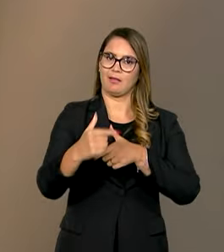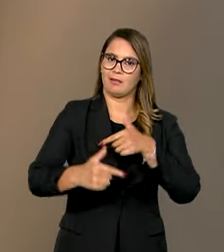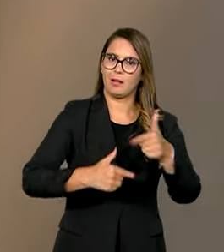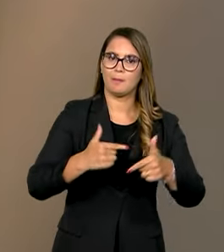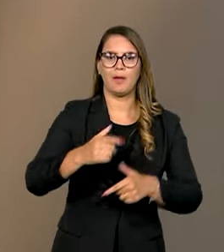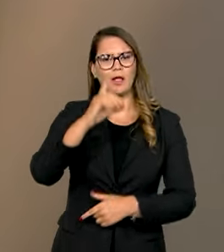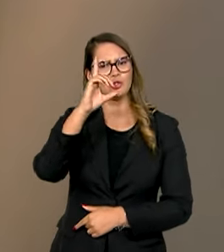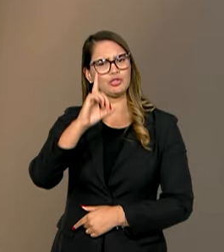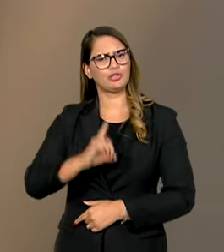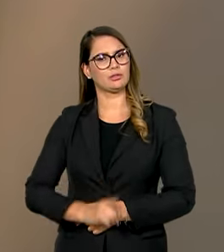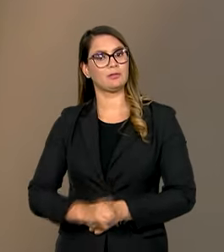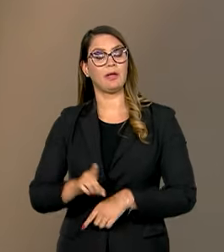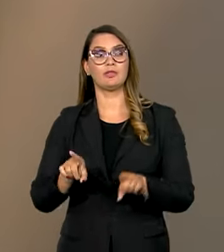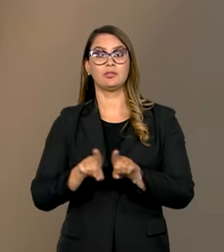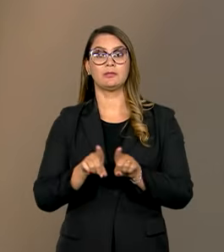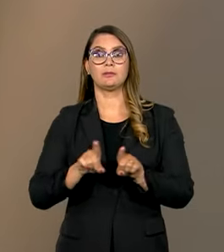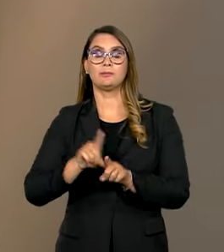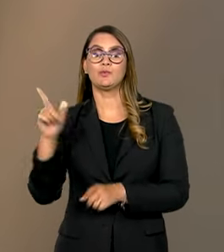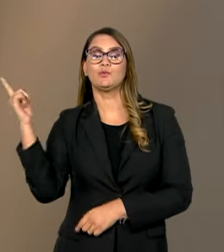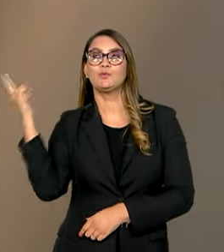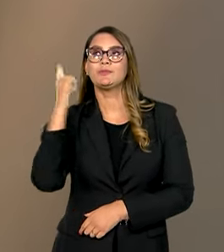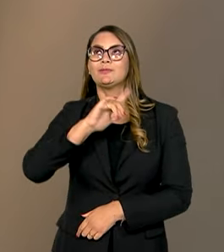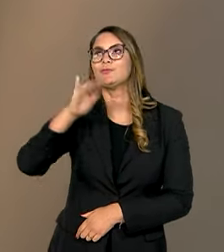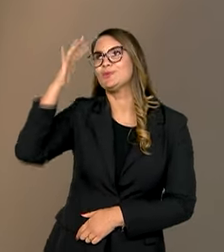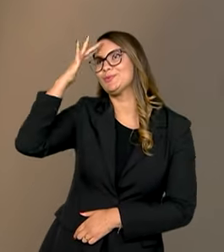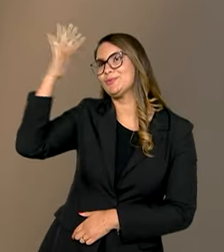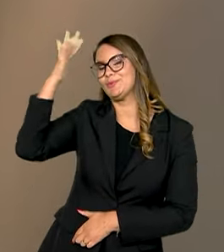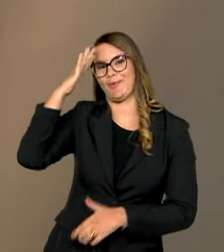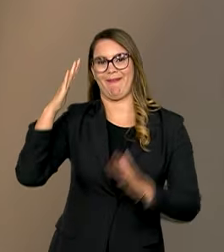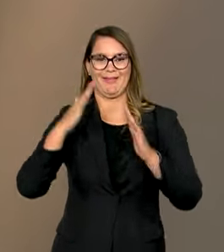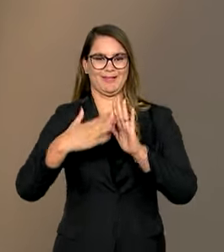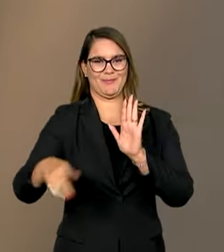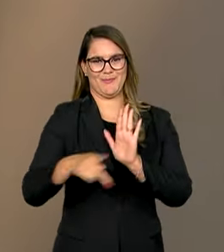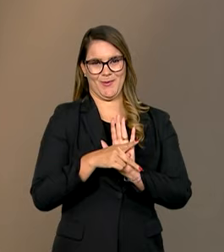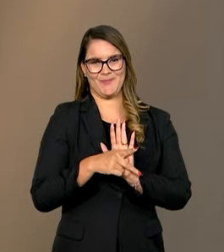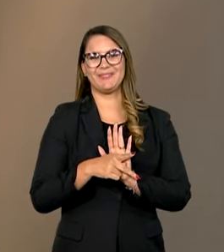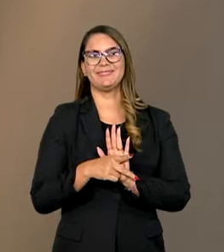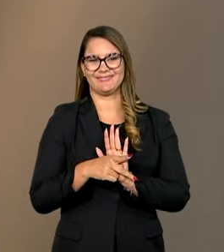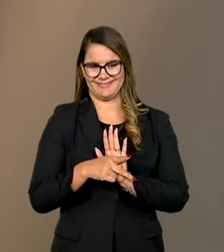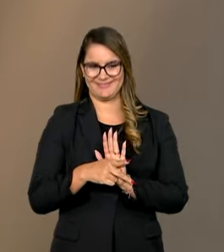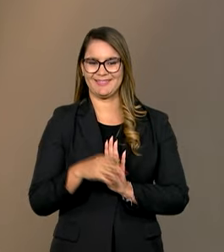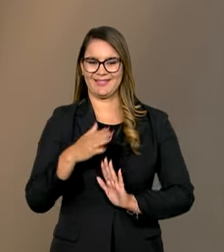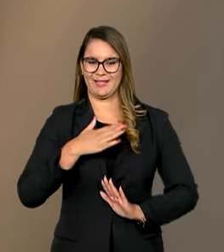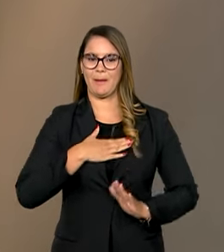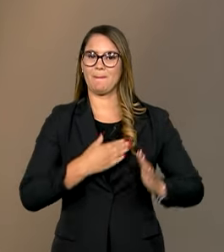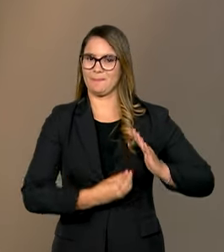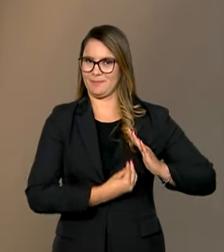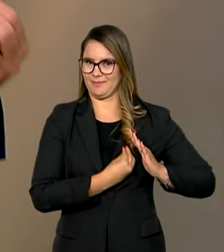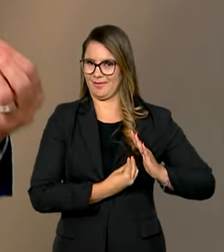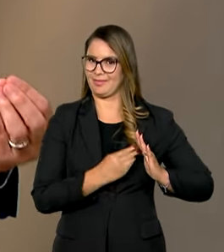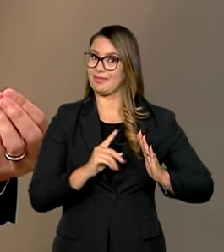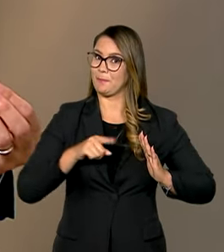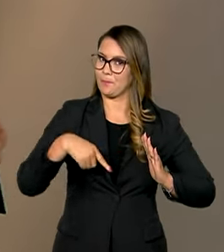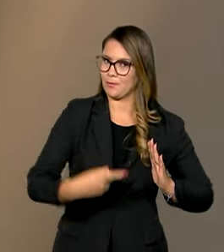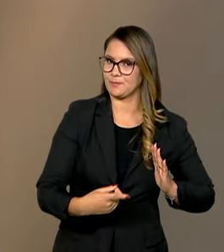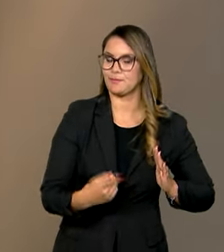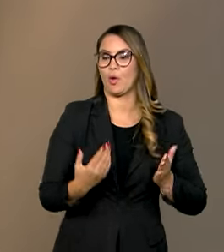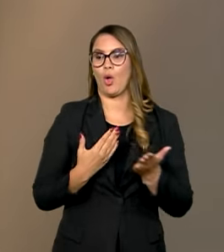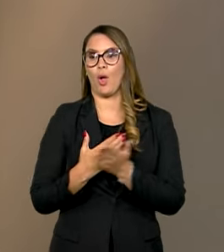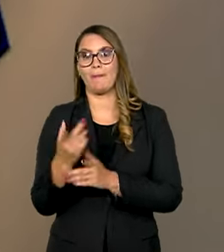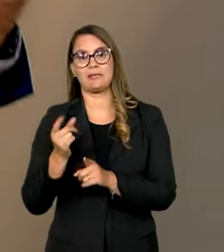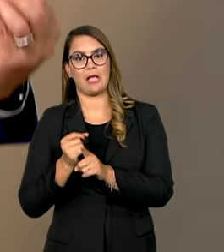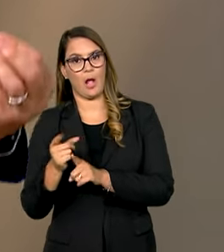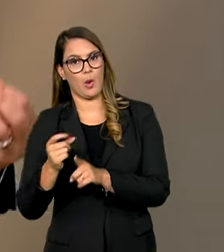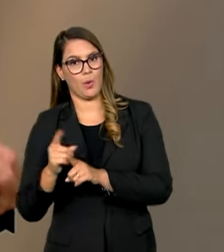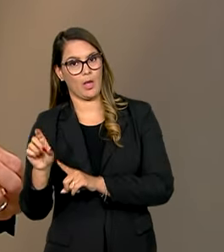dignidade e ter também realizado o sonho da casa própria, que aí está, ao final, o Minha Casa Minha Vida. Então, elas começam com o aluguel social, começam